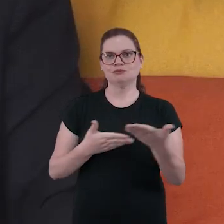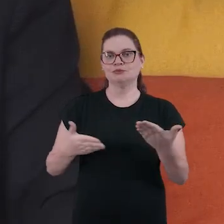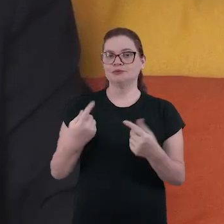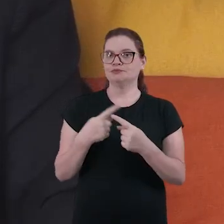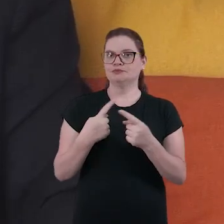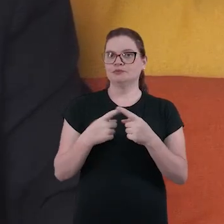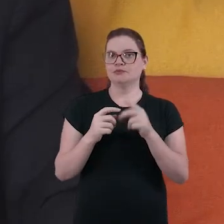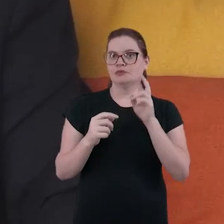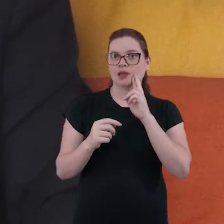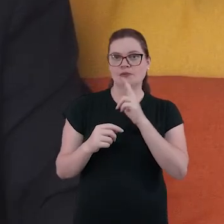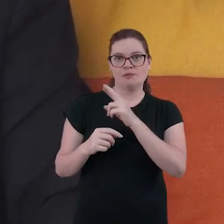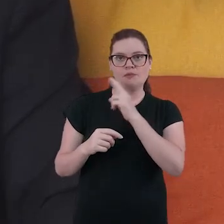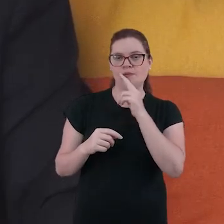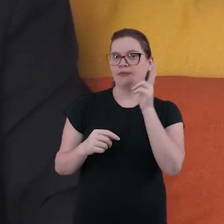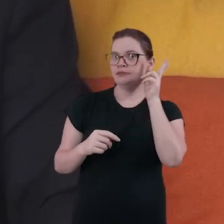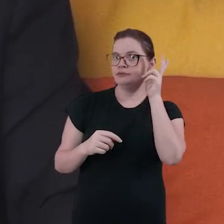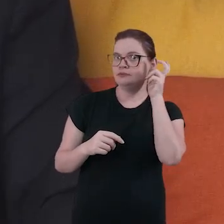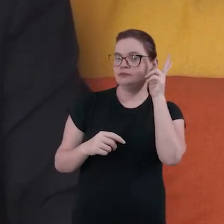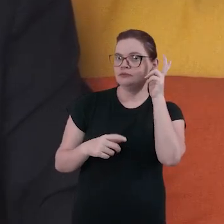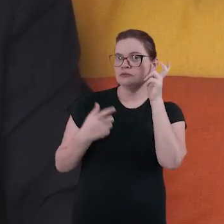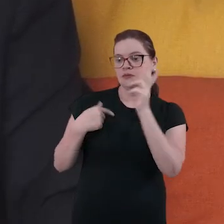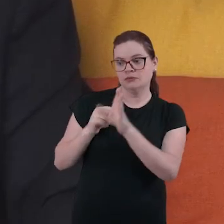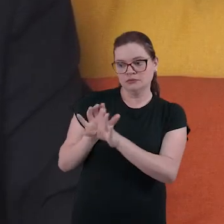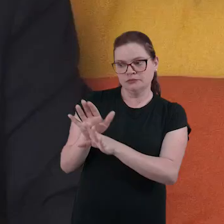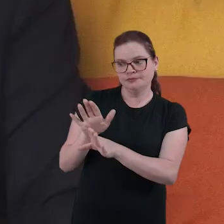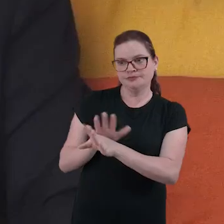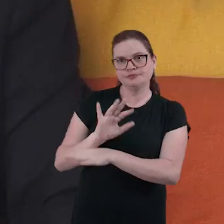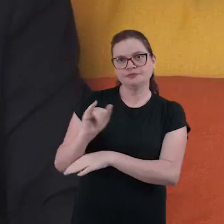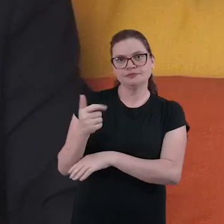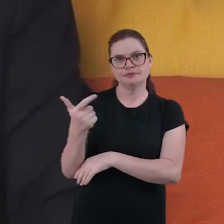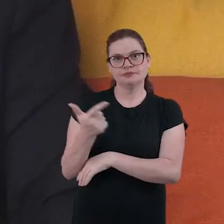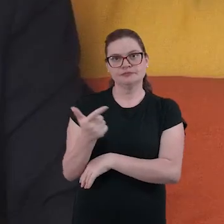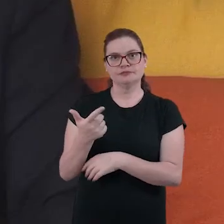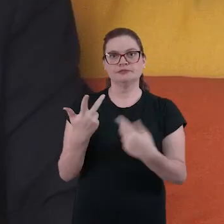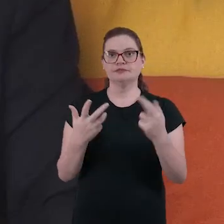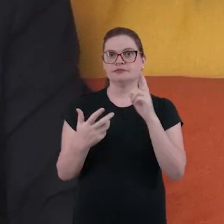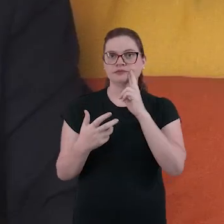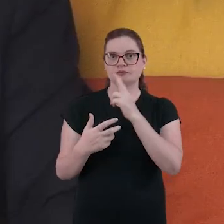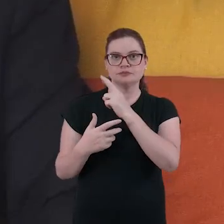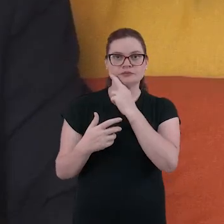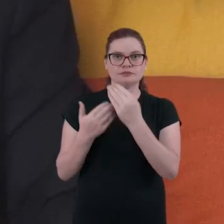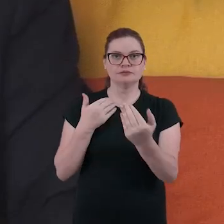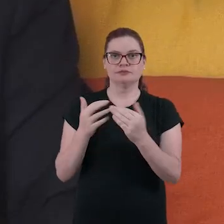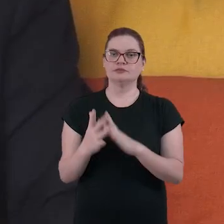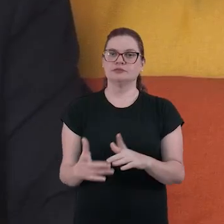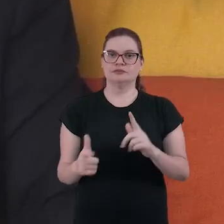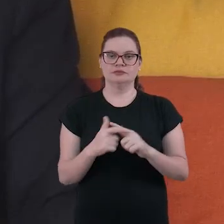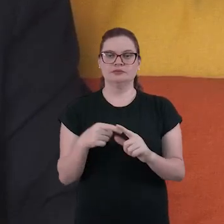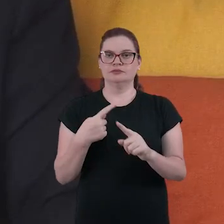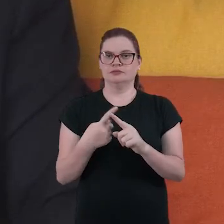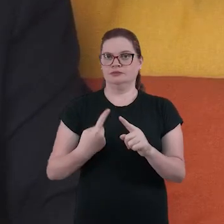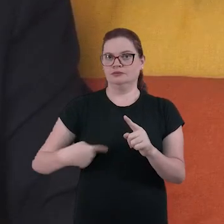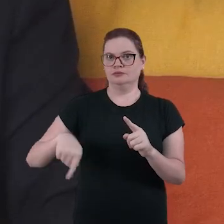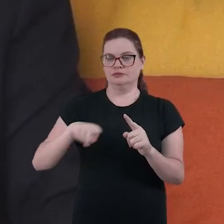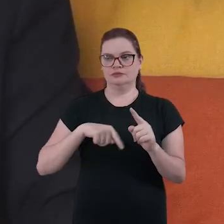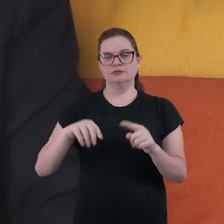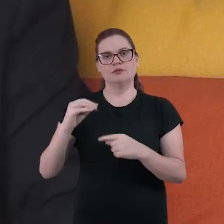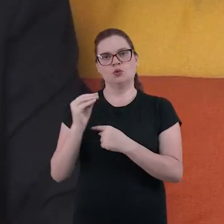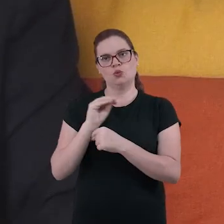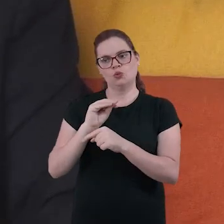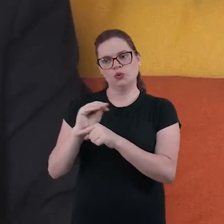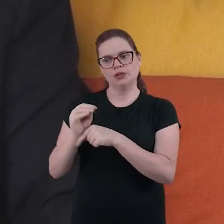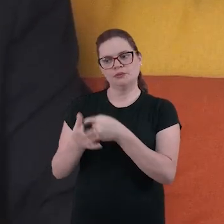orientado por Rebeca, a igreja. Quando a igreja cuida de todas as coisas como nós vivemos em